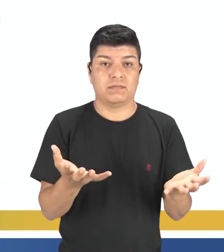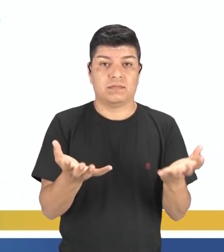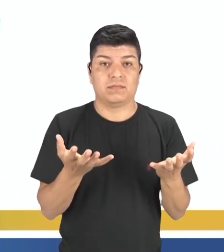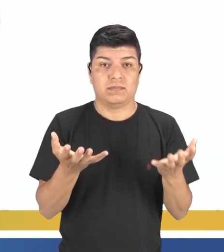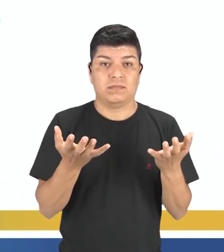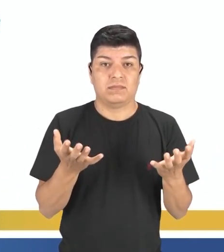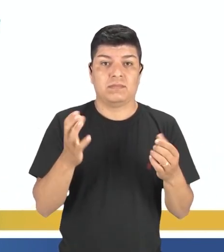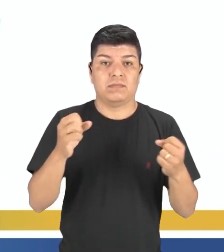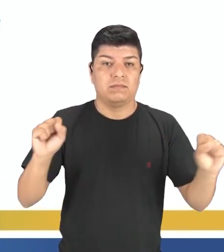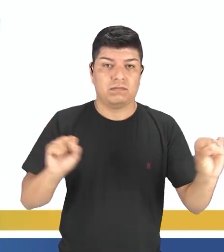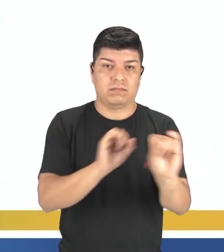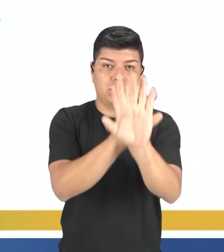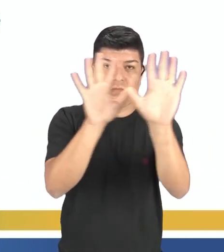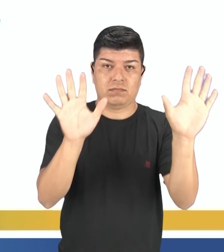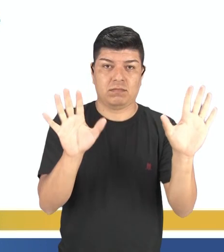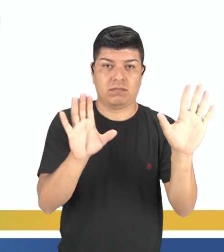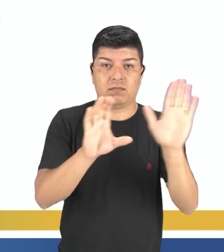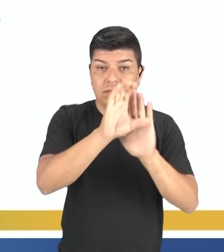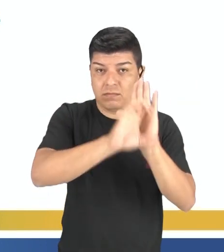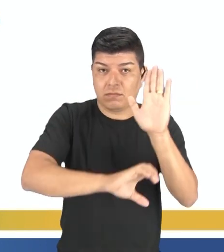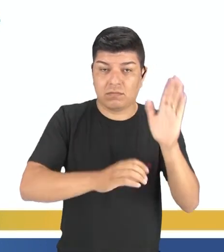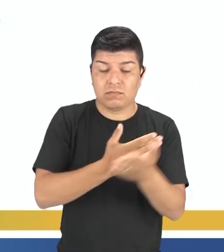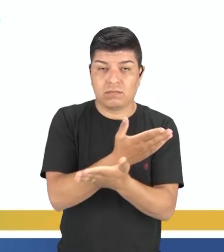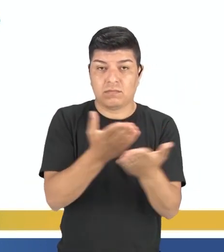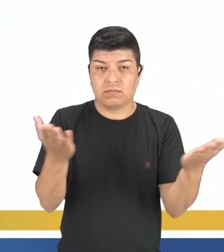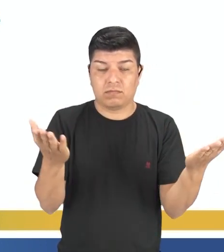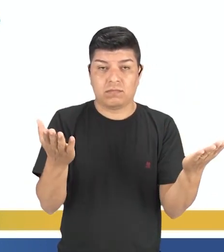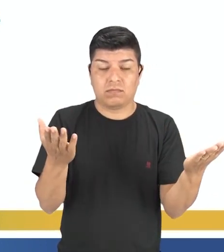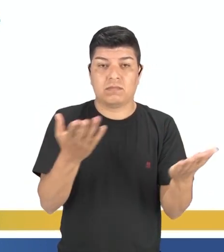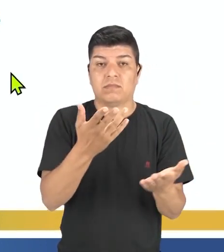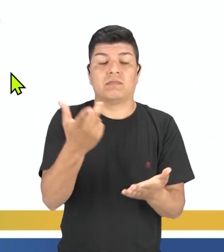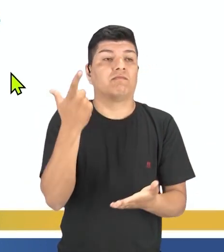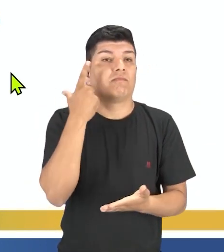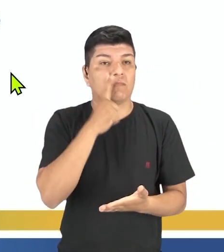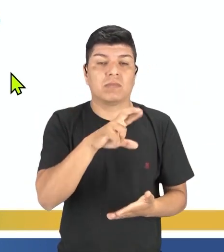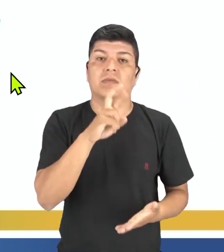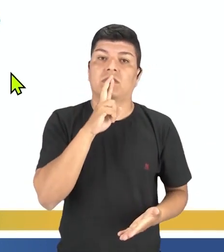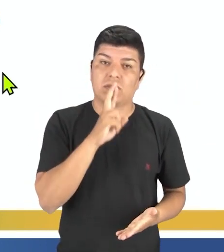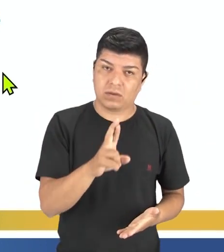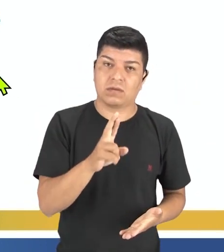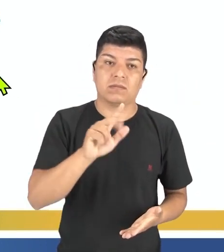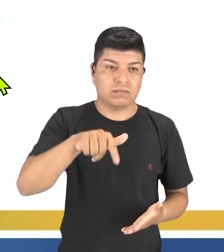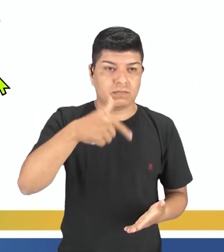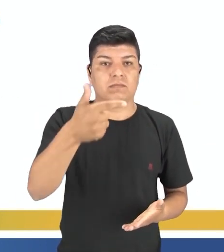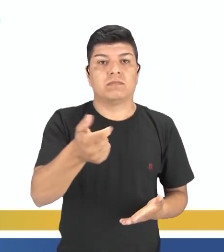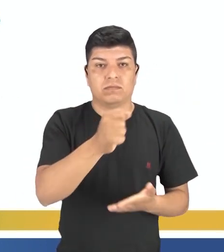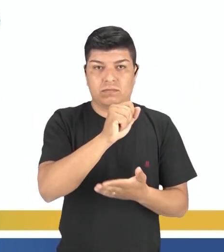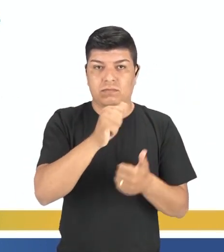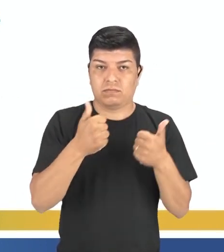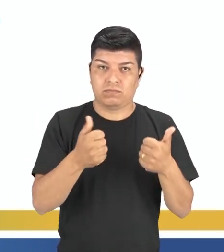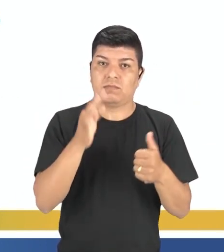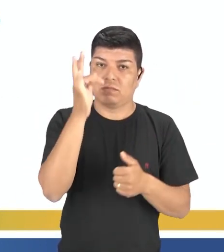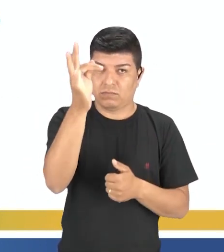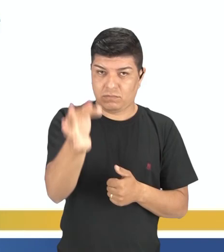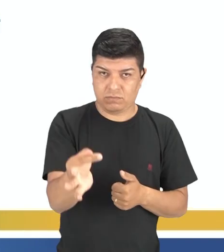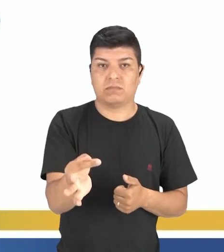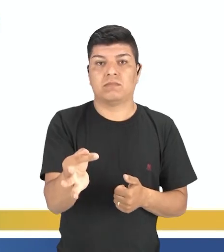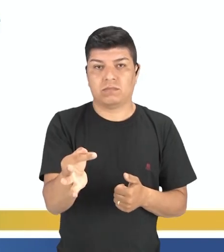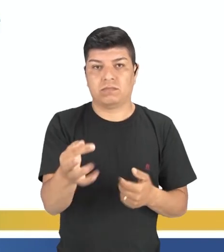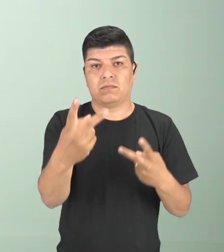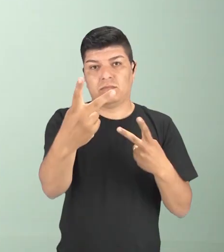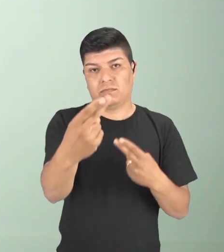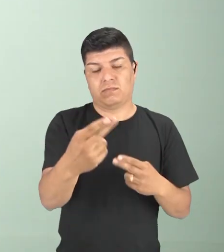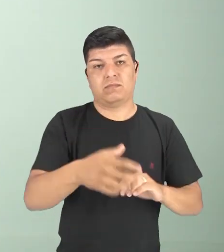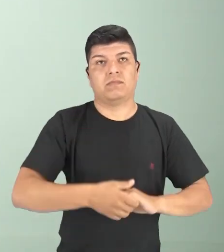sempre deixar claro o assunto para você, de modo que você consiga resolver outras situações, problemas no futuro desse